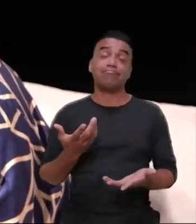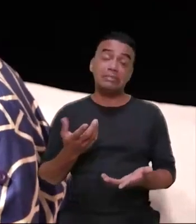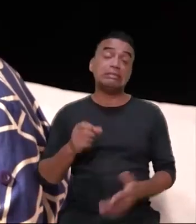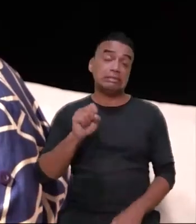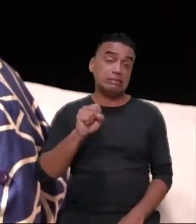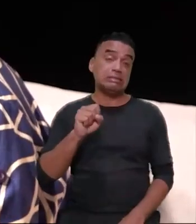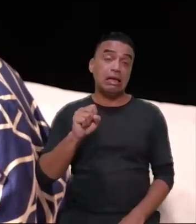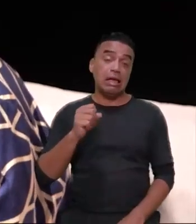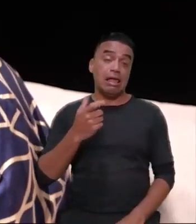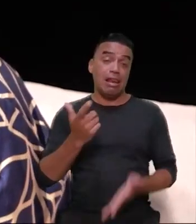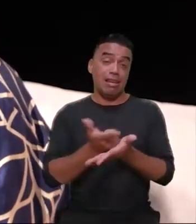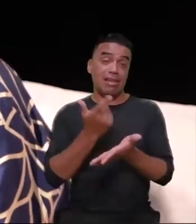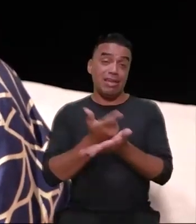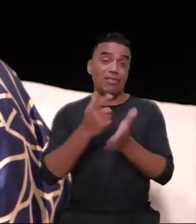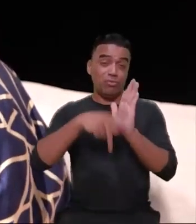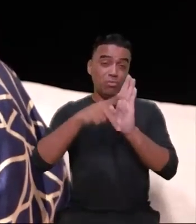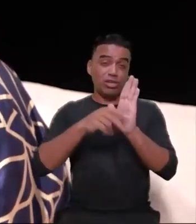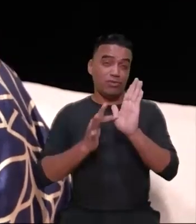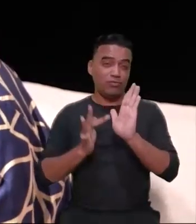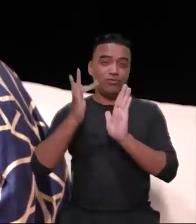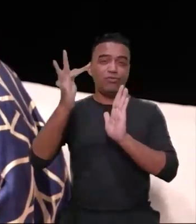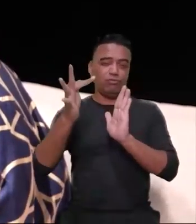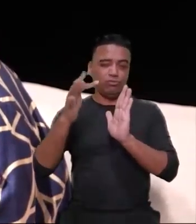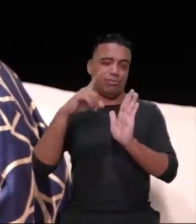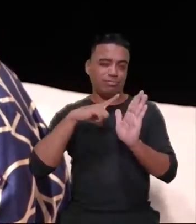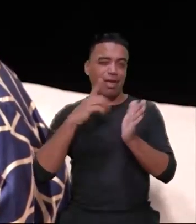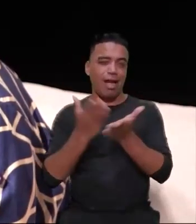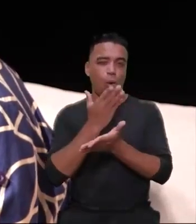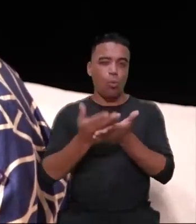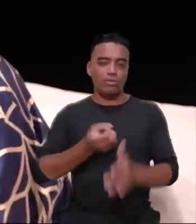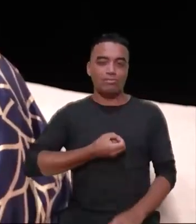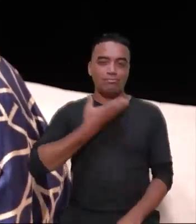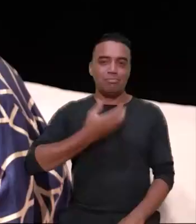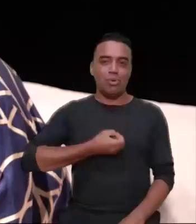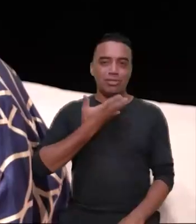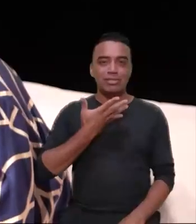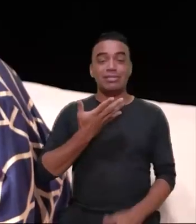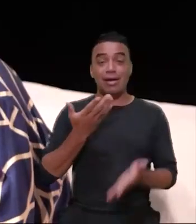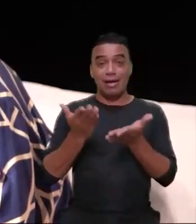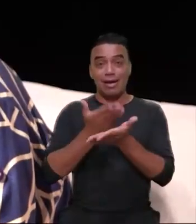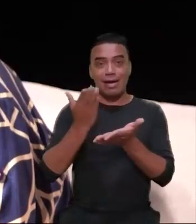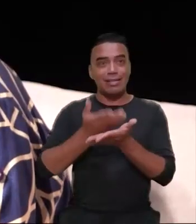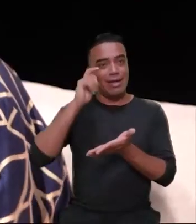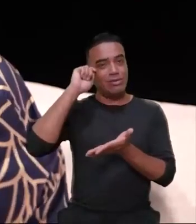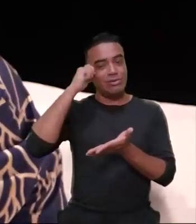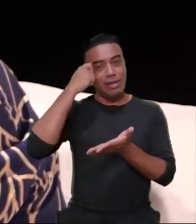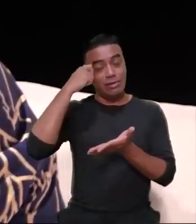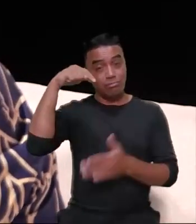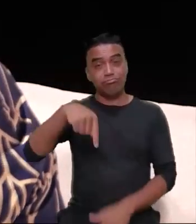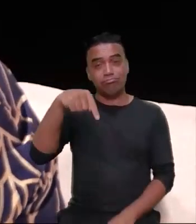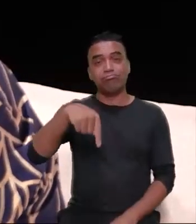Provavelmente, esse livro que eu já tem algumas poesias e coisa e tal, em Cadernos Negros, se você,